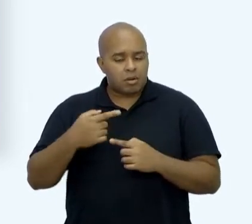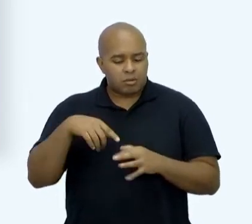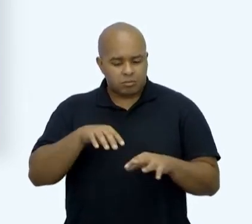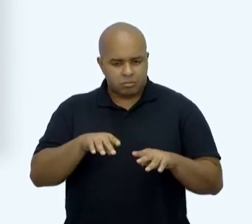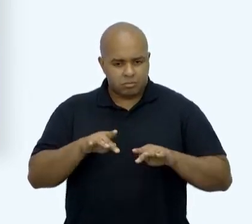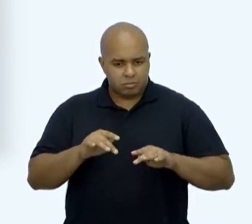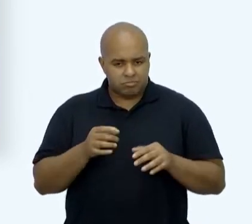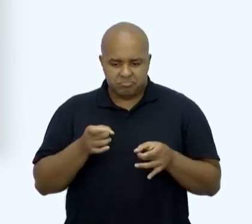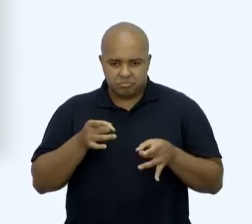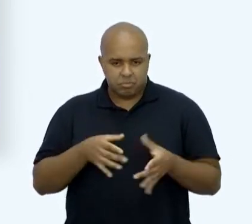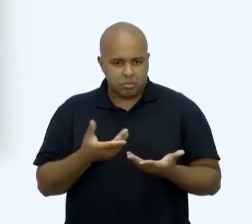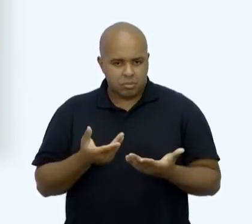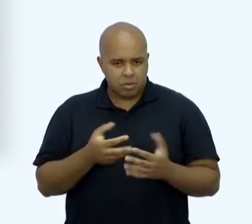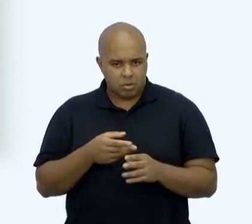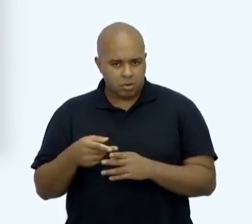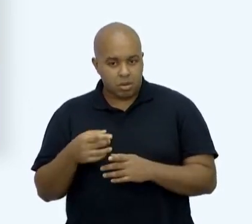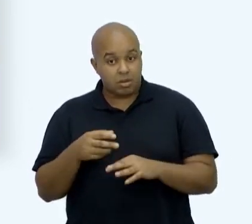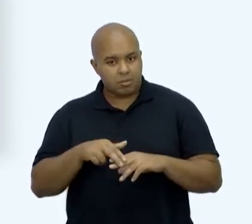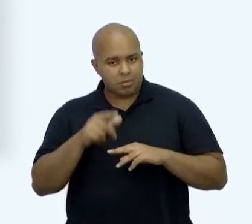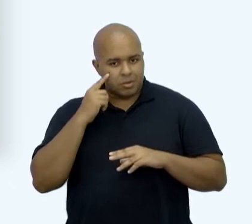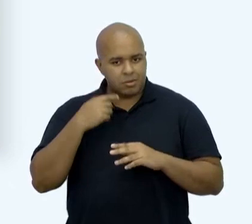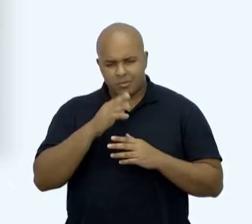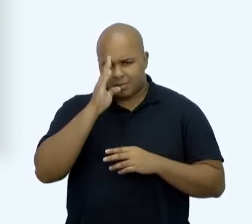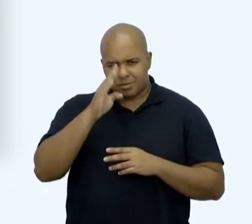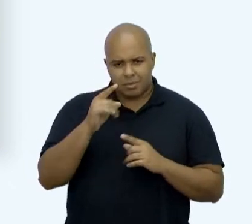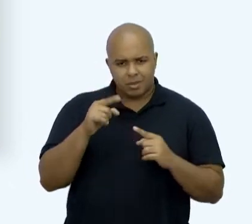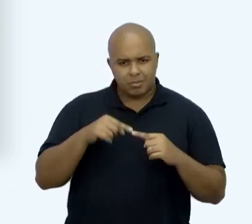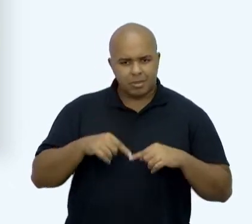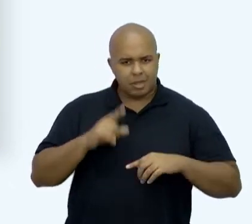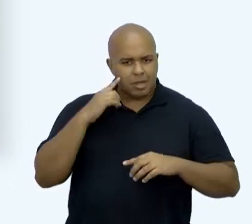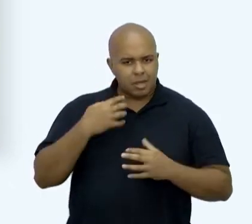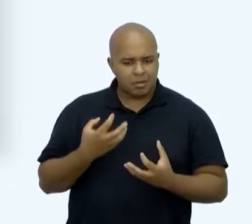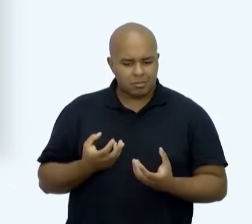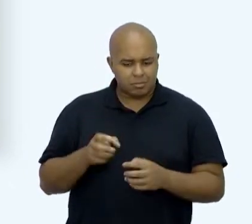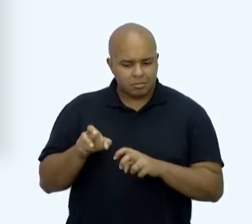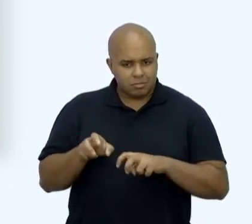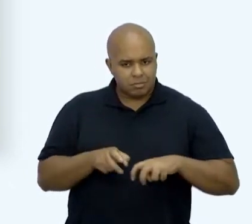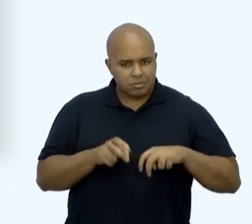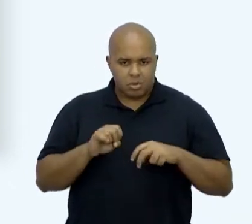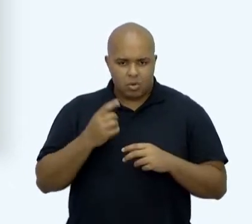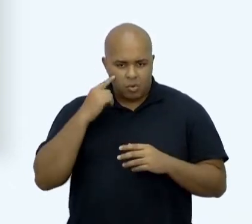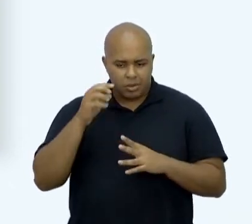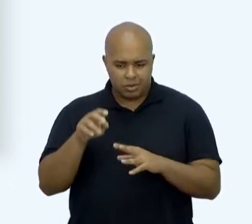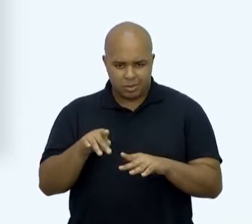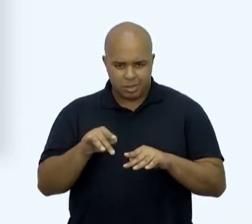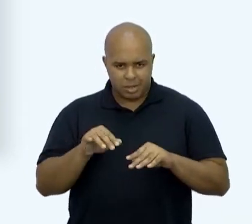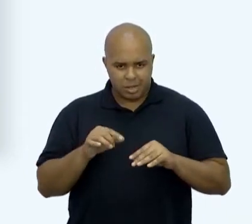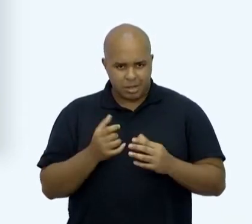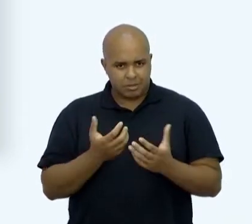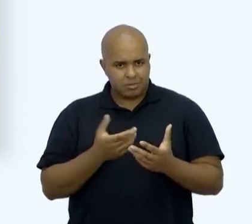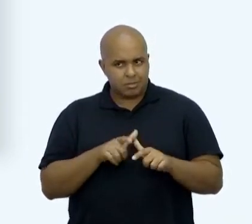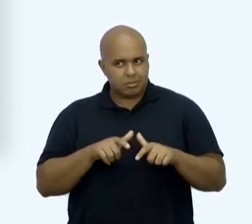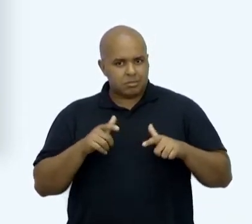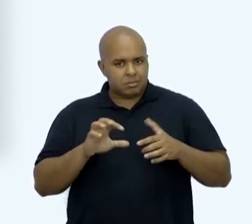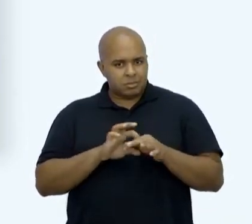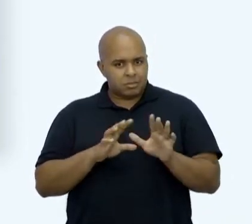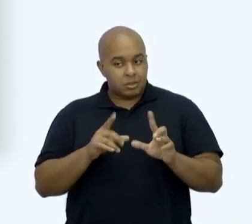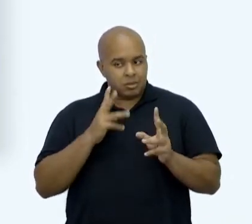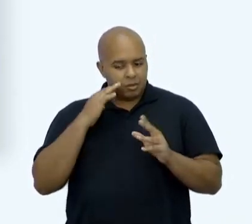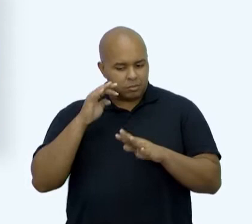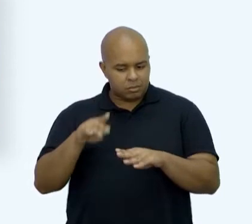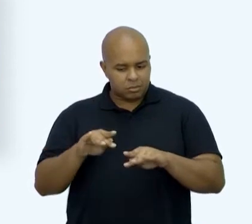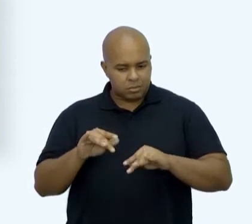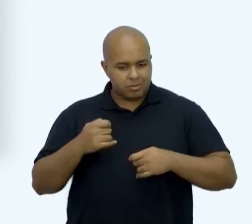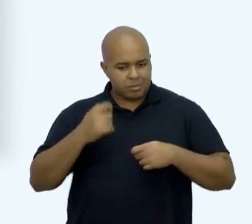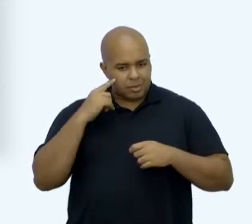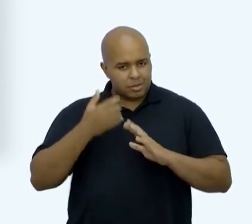solo é largado exposto. Por isso, o principal contribuinte é a agricultura ou as terras a céu aberto. O mesmo solo que